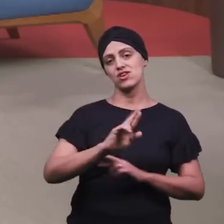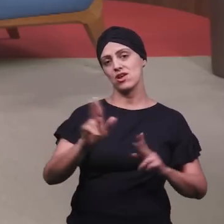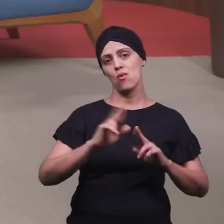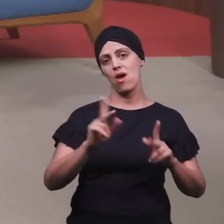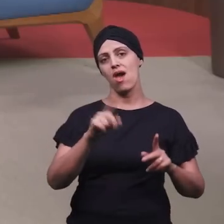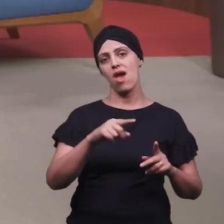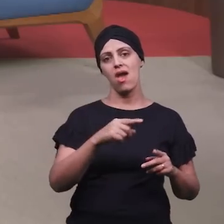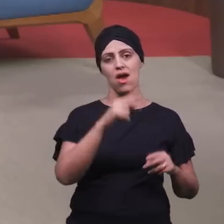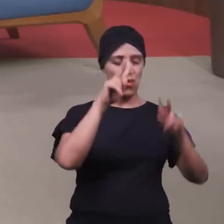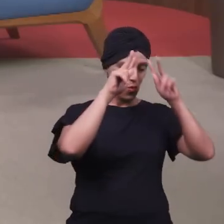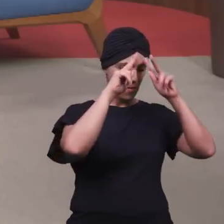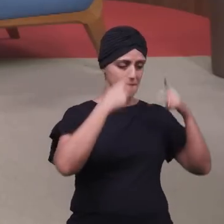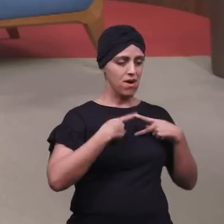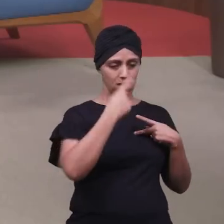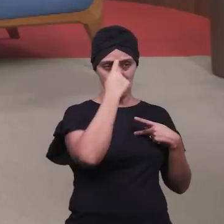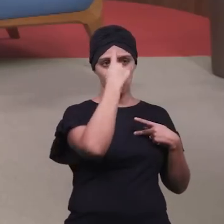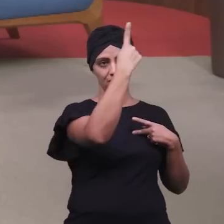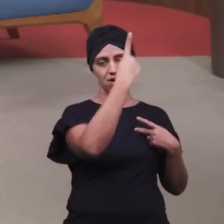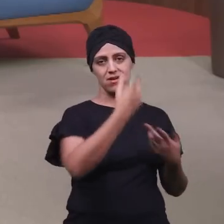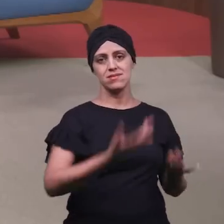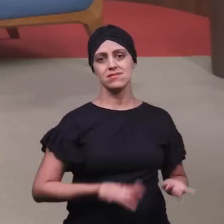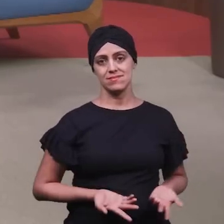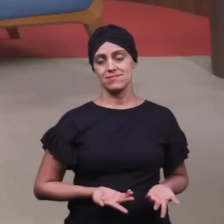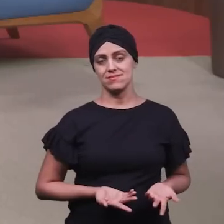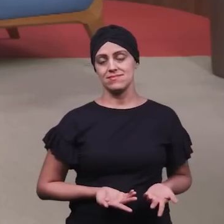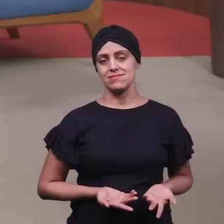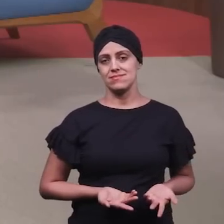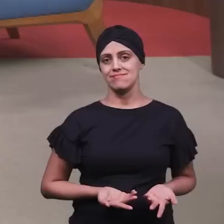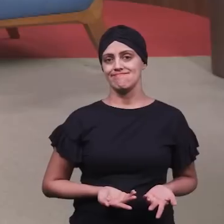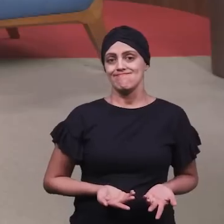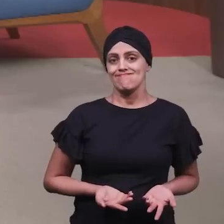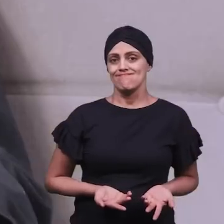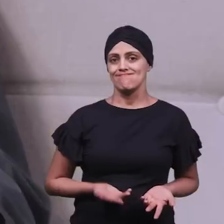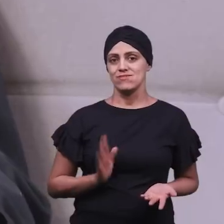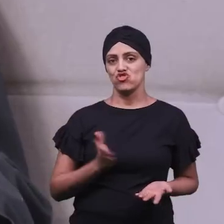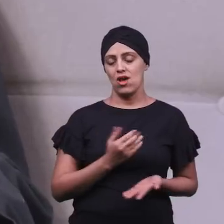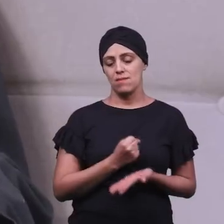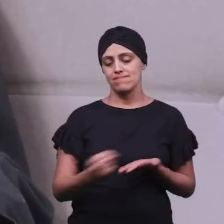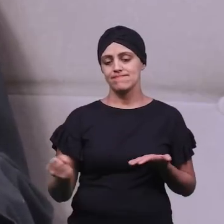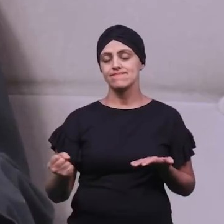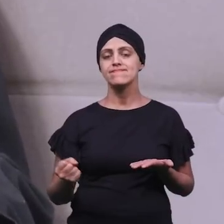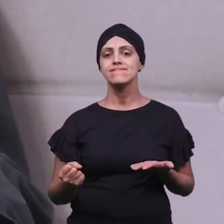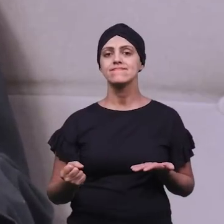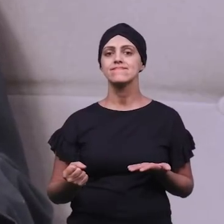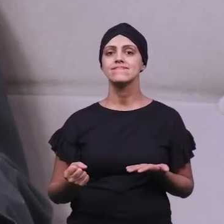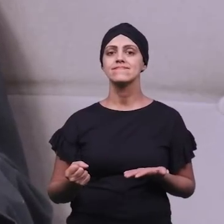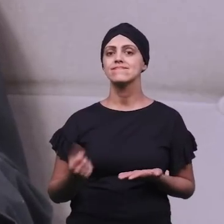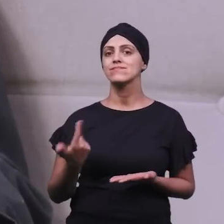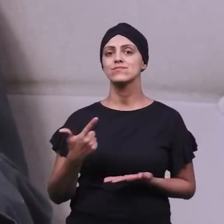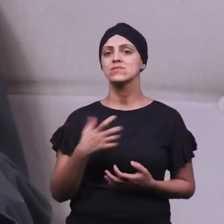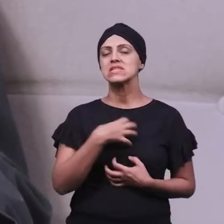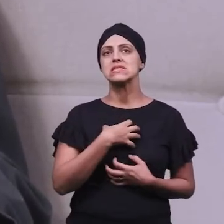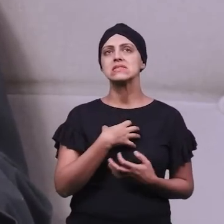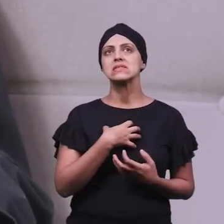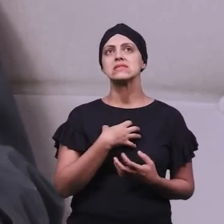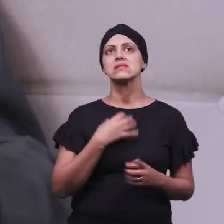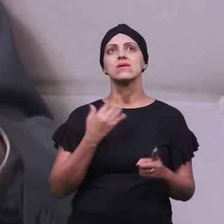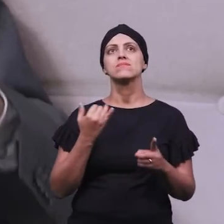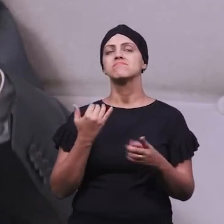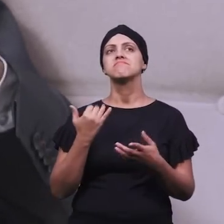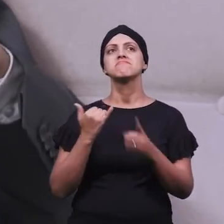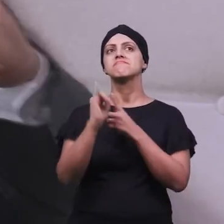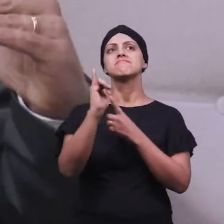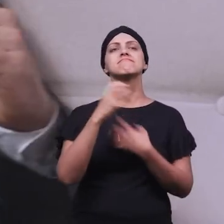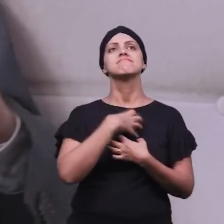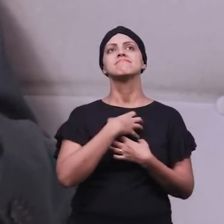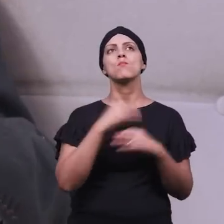profética, é alguma celebração humana. Então, aquela palavra, ela já não mais faz o homem transcender de